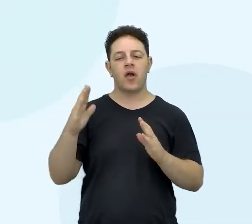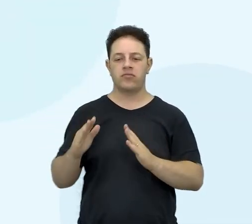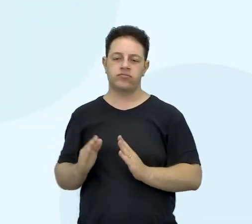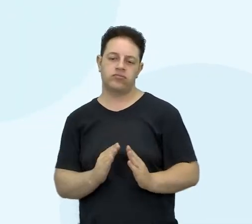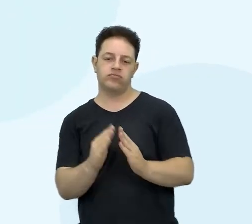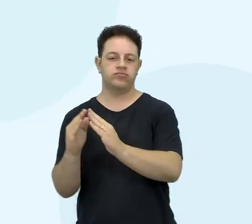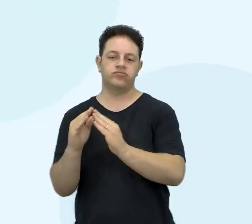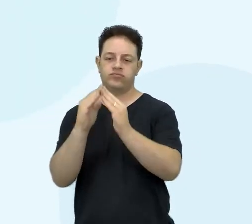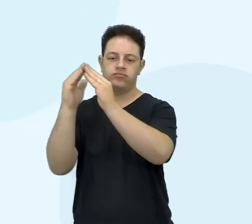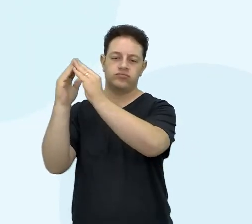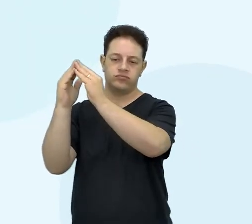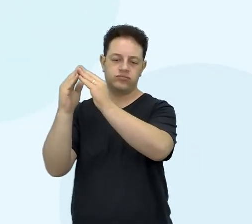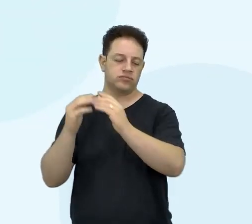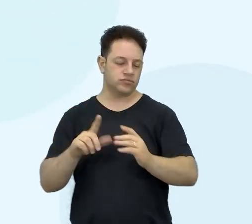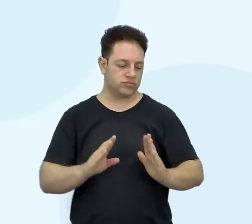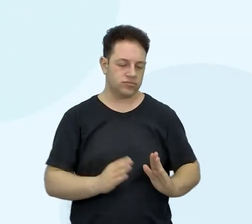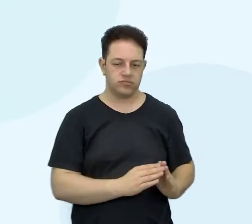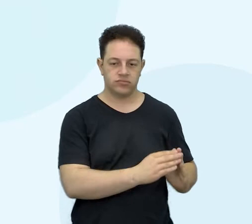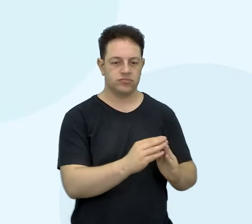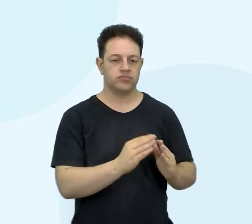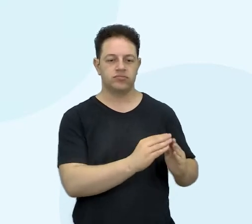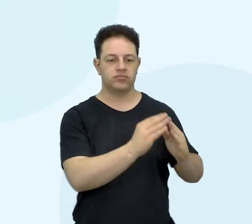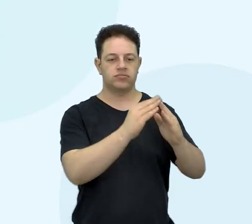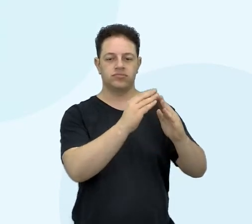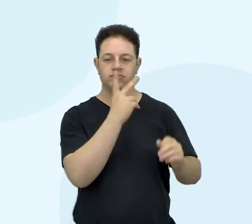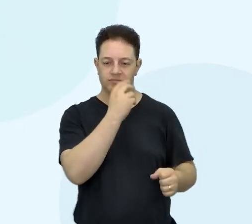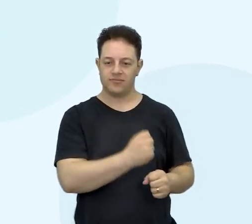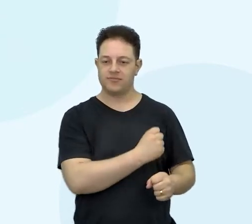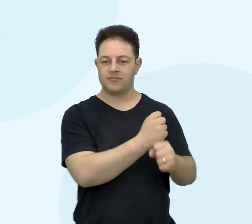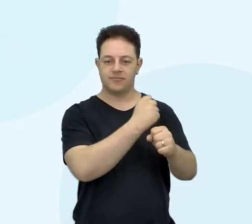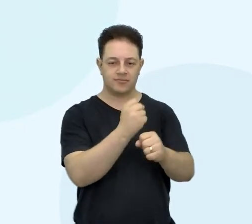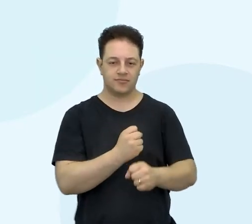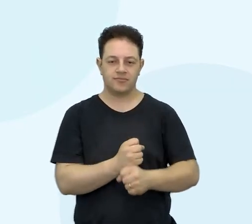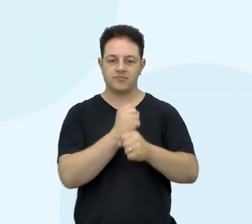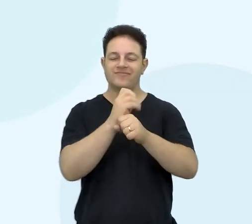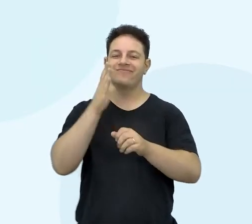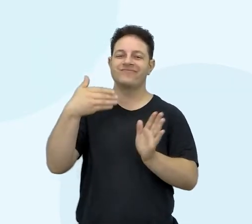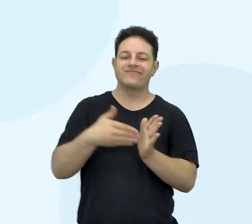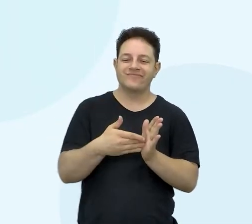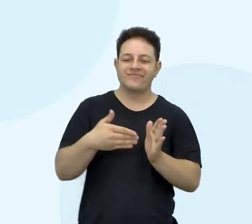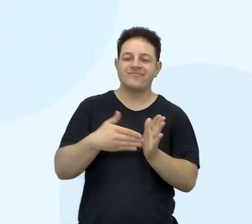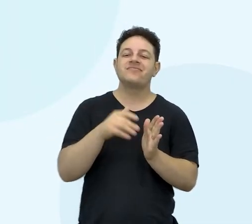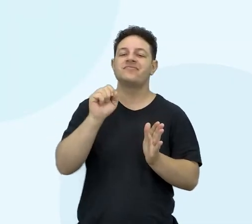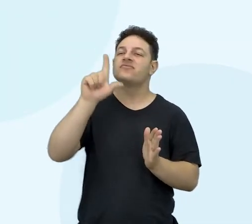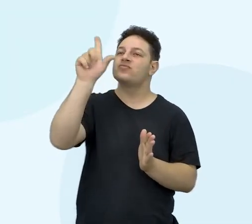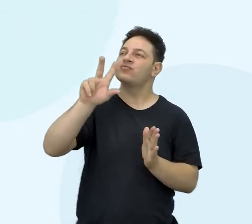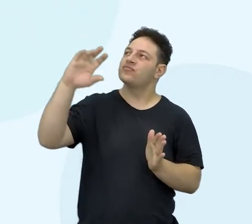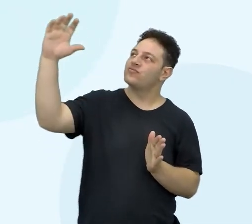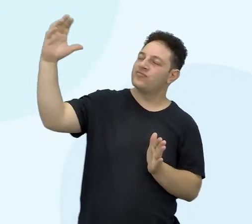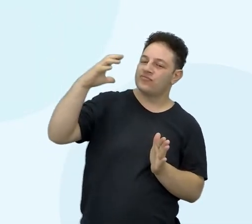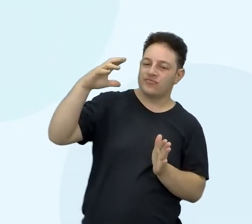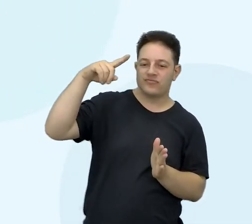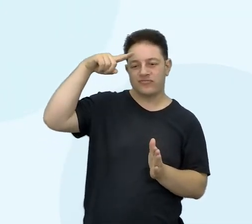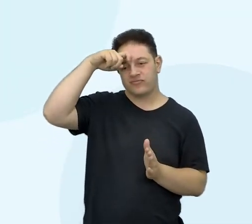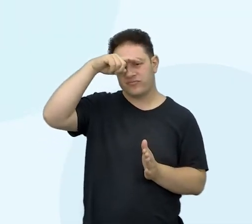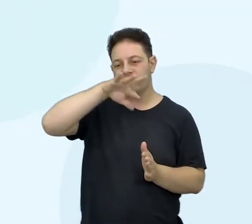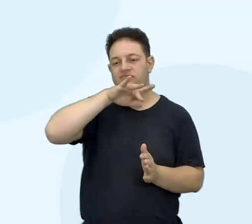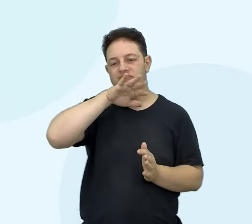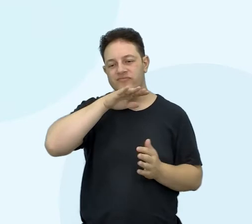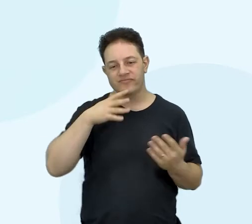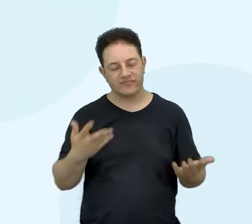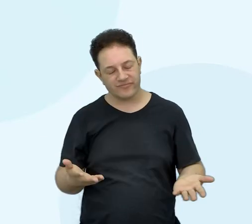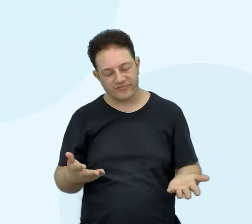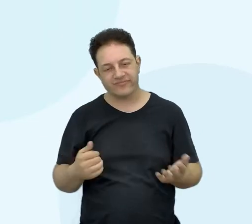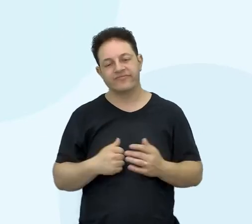ali diversas outras construções que limitaram, por fim, as nossas condições